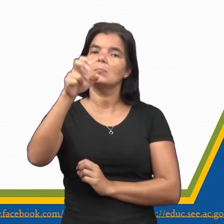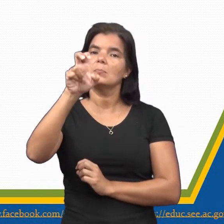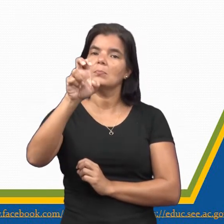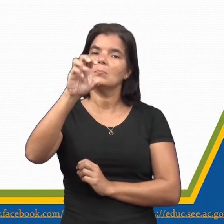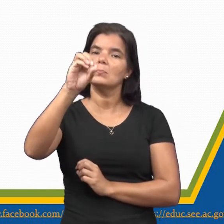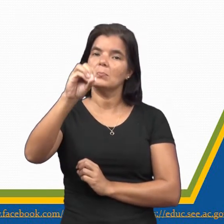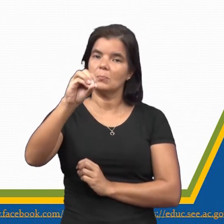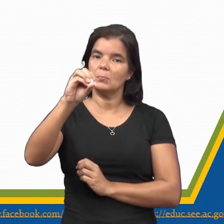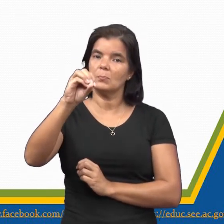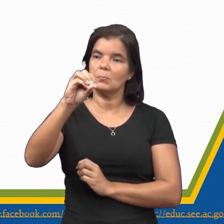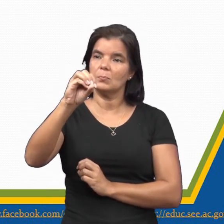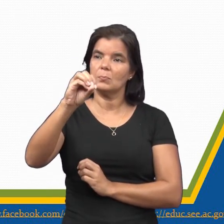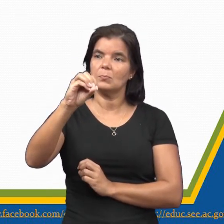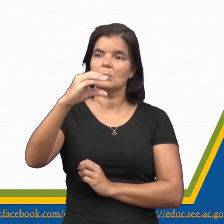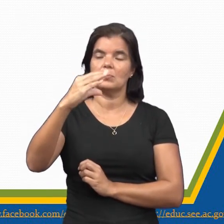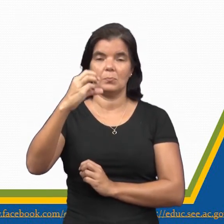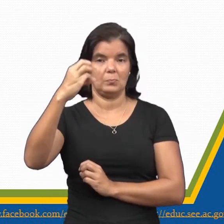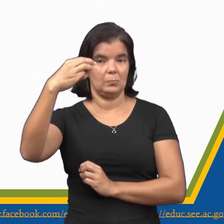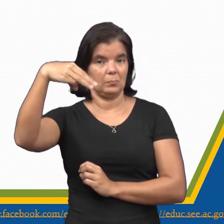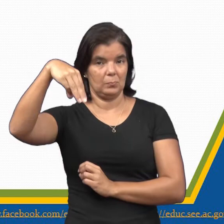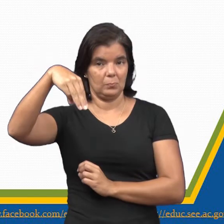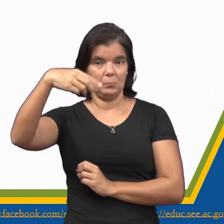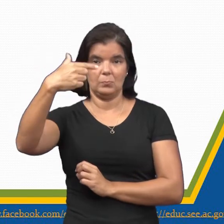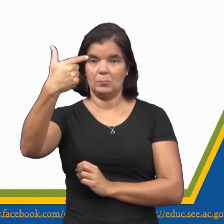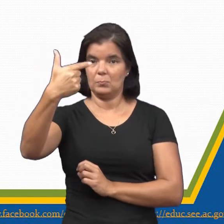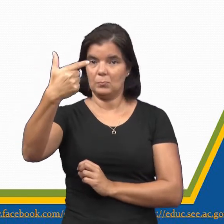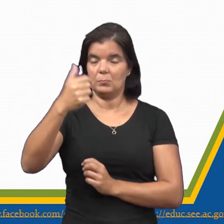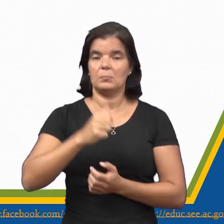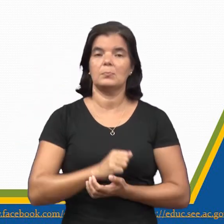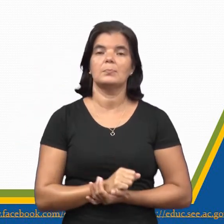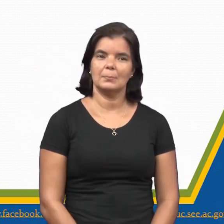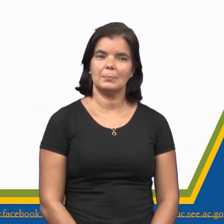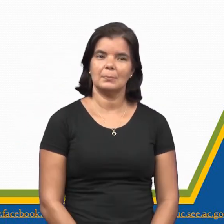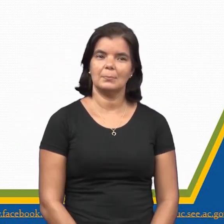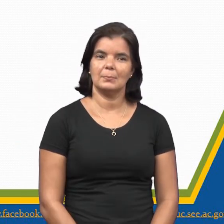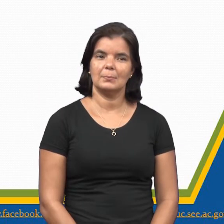150 centímetros quadrados.